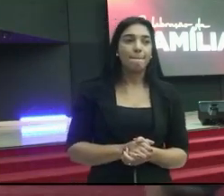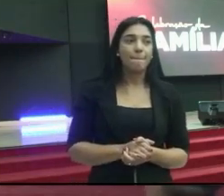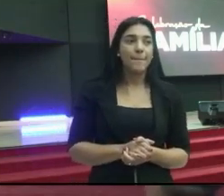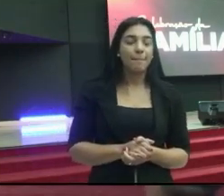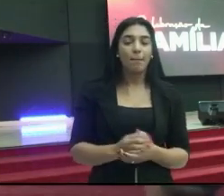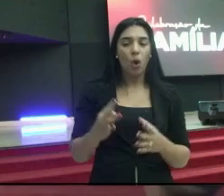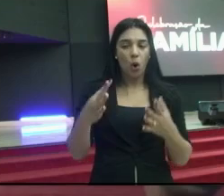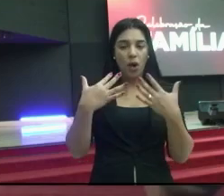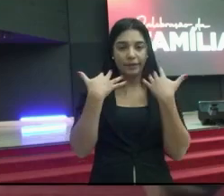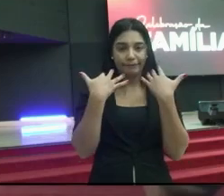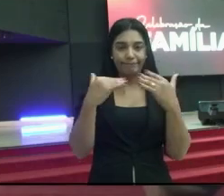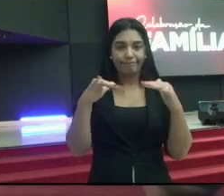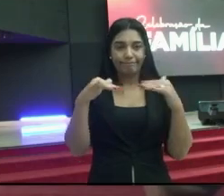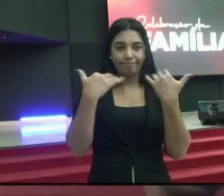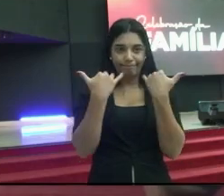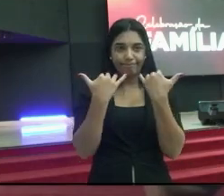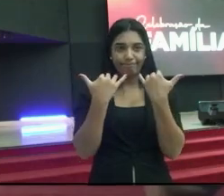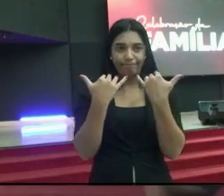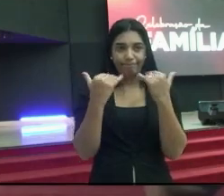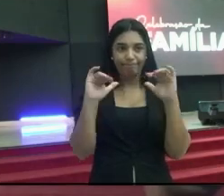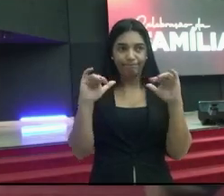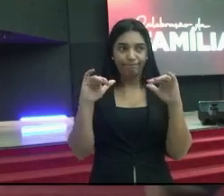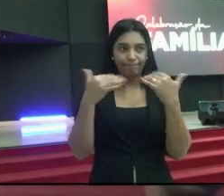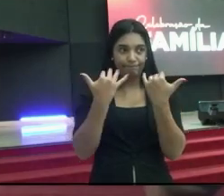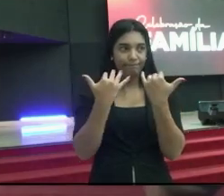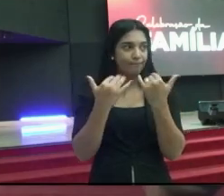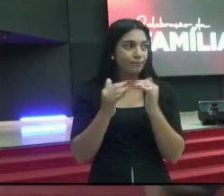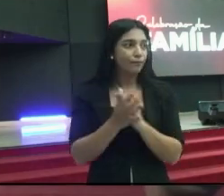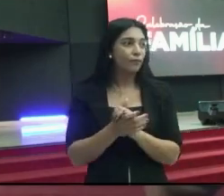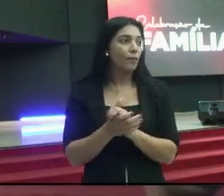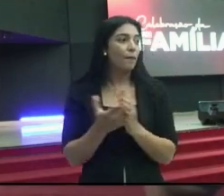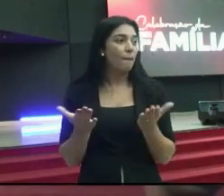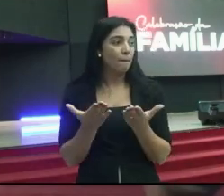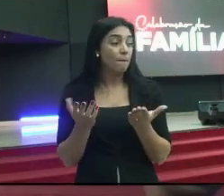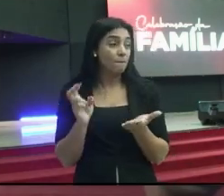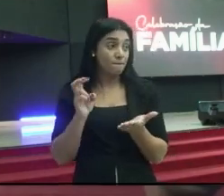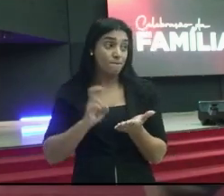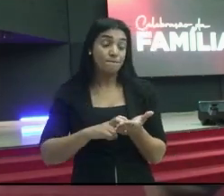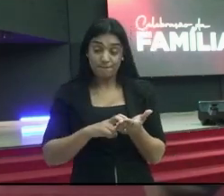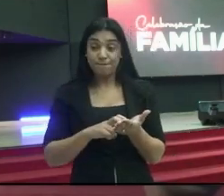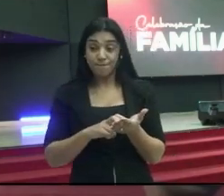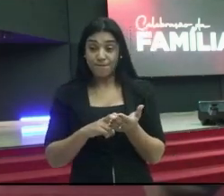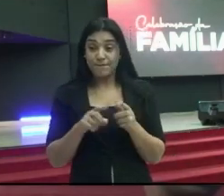Olhe para cá. Olhe para cá. Hoje pela manhã eu fiz